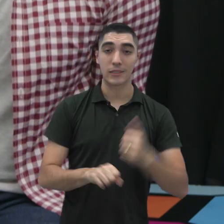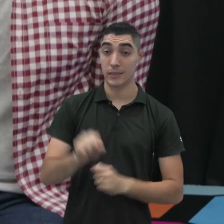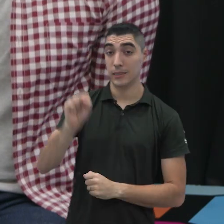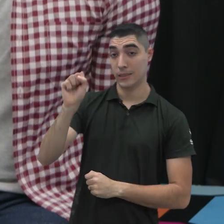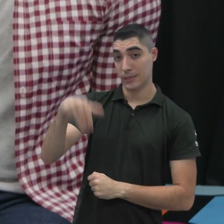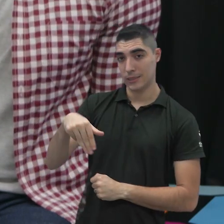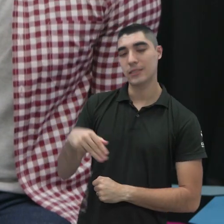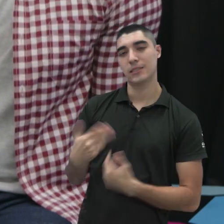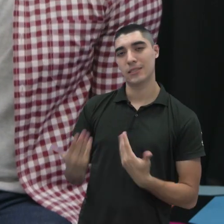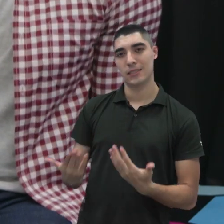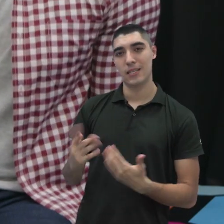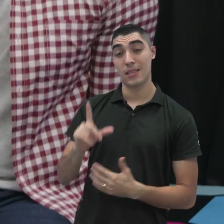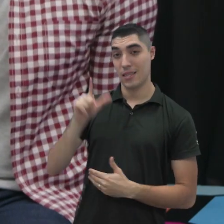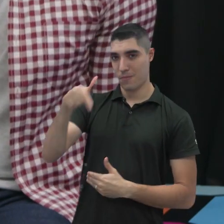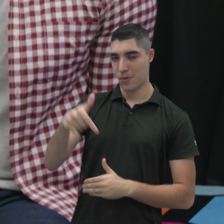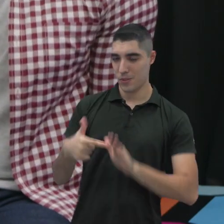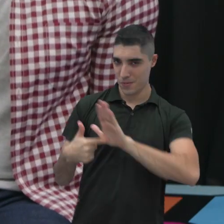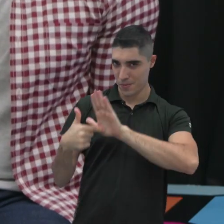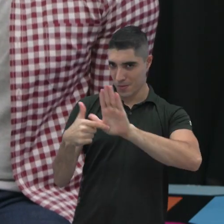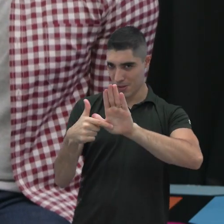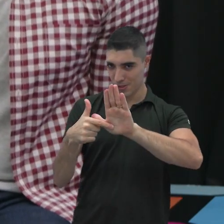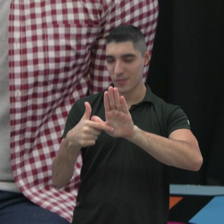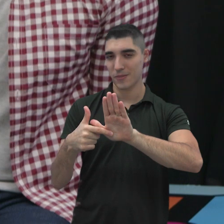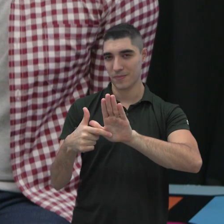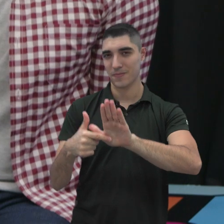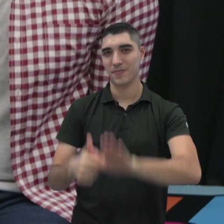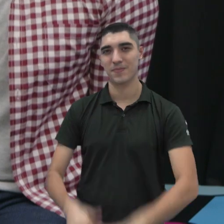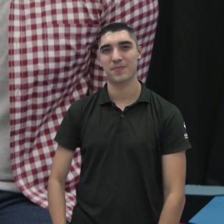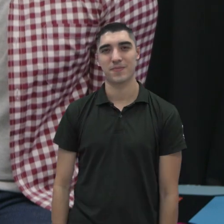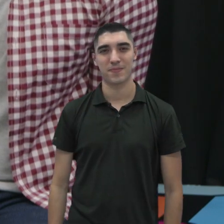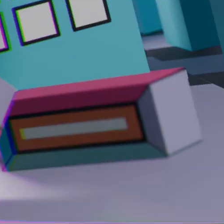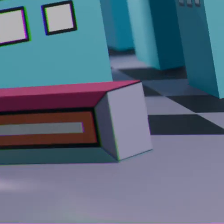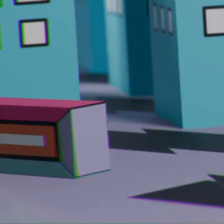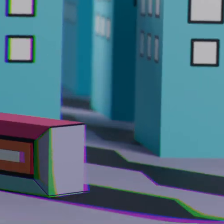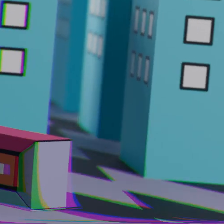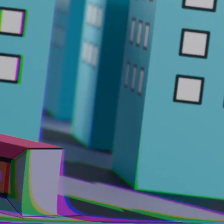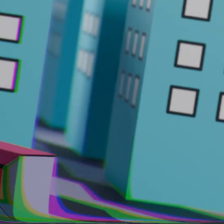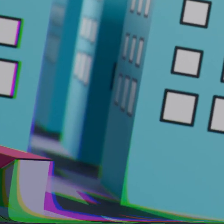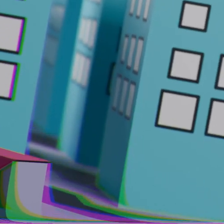atividade legislativa daqui a pouquinho, no terceiro e último bloco, tá ligado? Até lá.